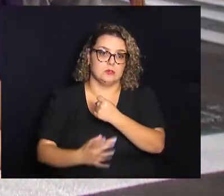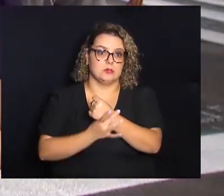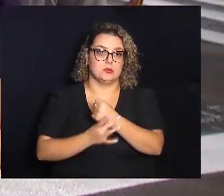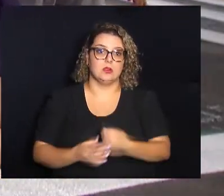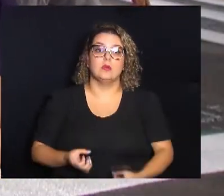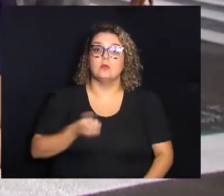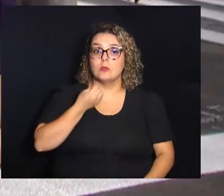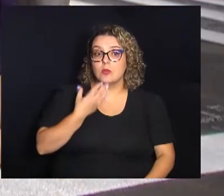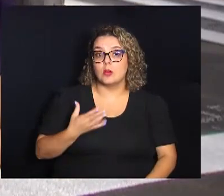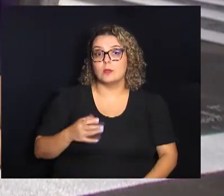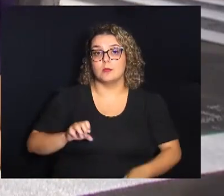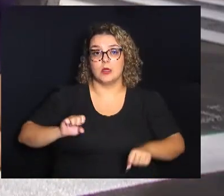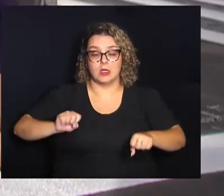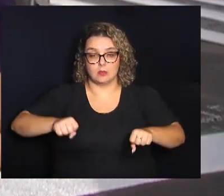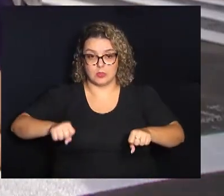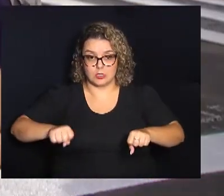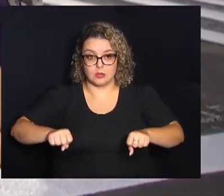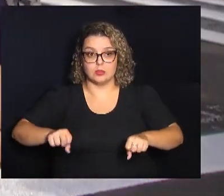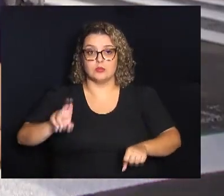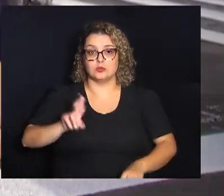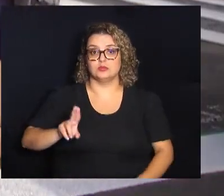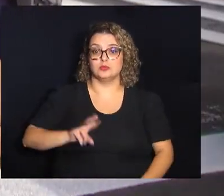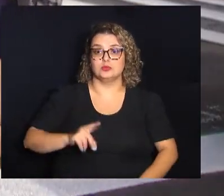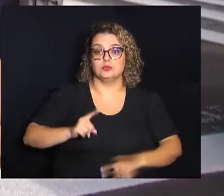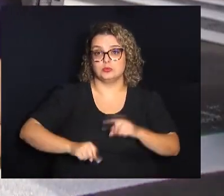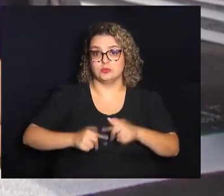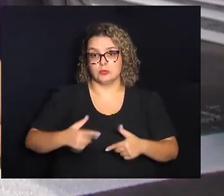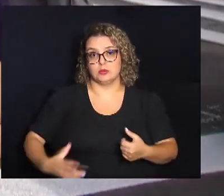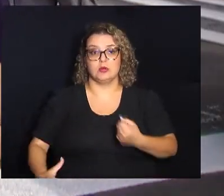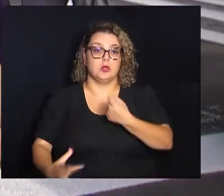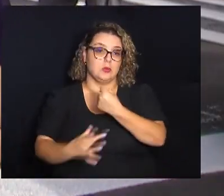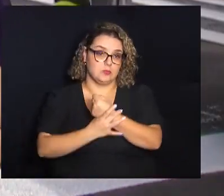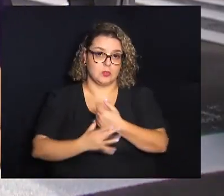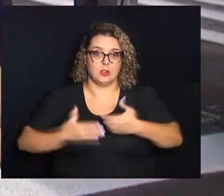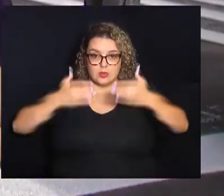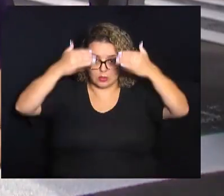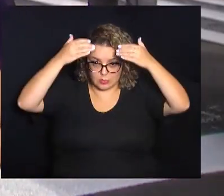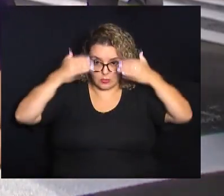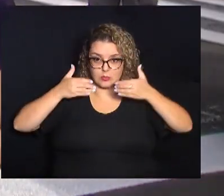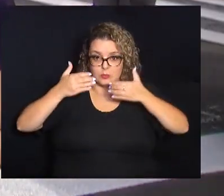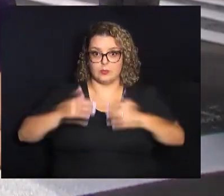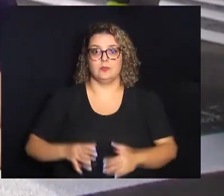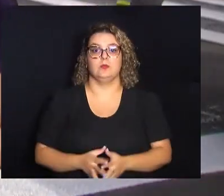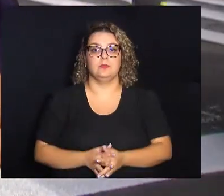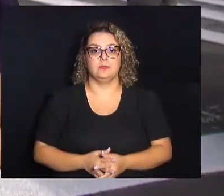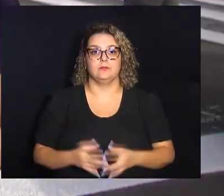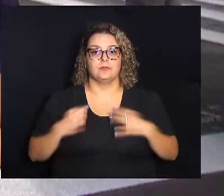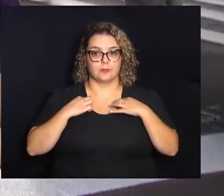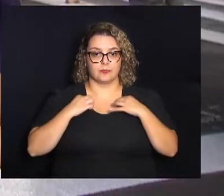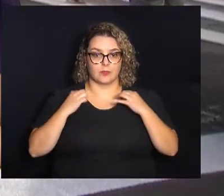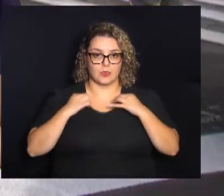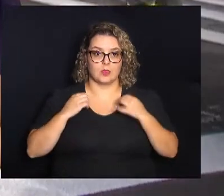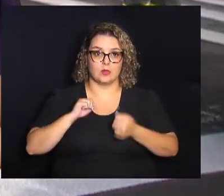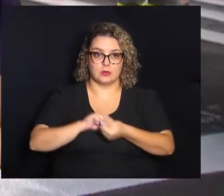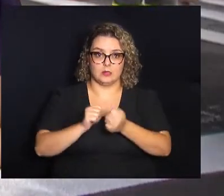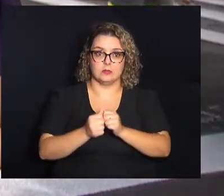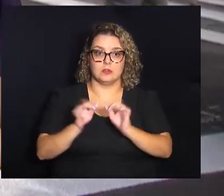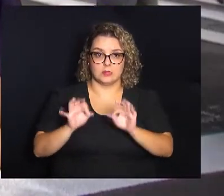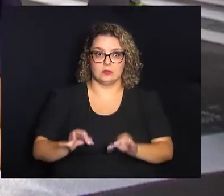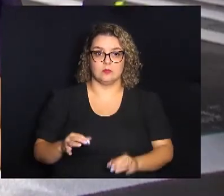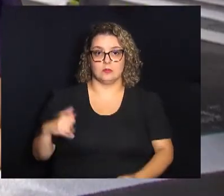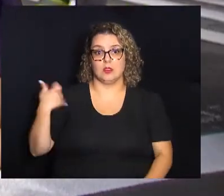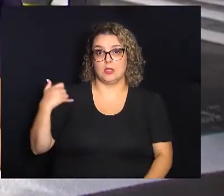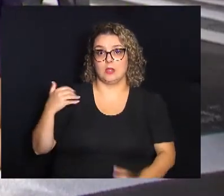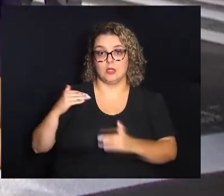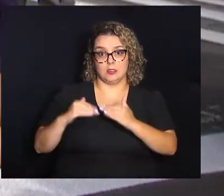para motociclistas também utilize os equipamentos de proteção, capacete e tudo mais, vestimentas adequadas, né? A idade mínima para andar